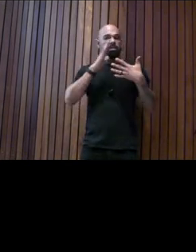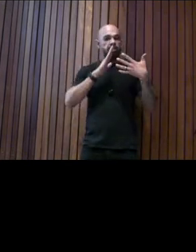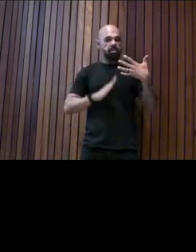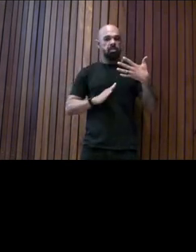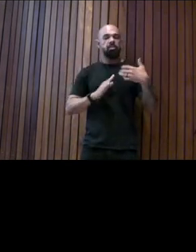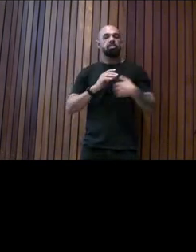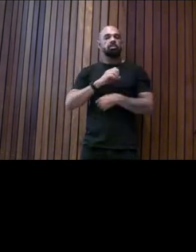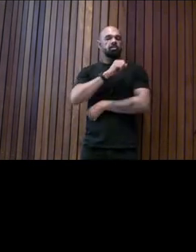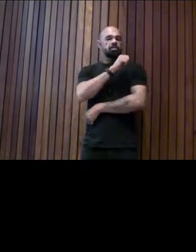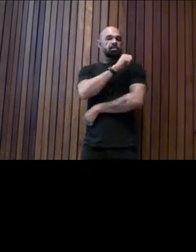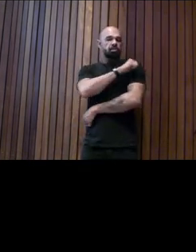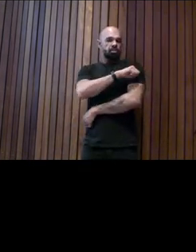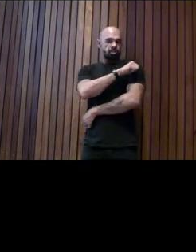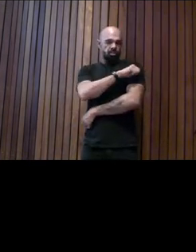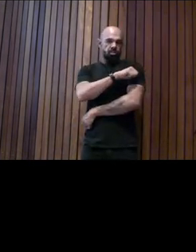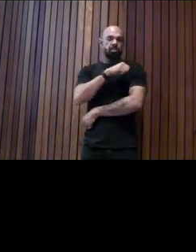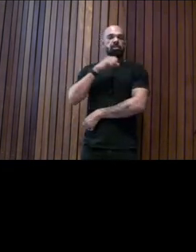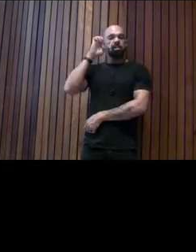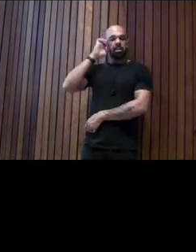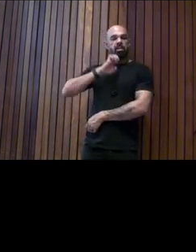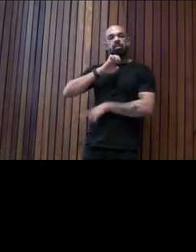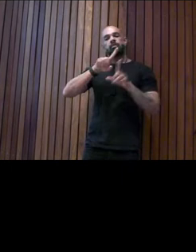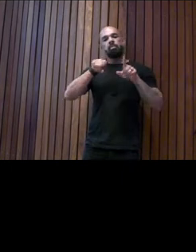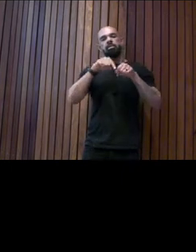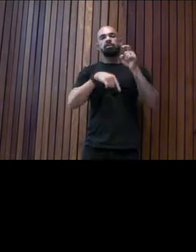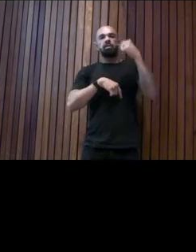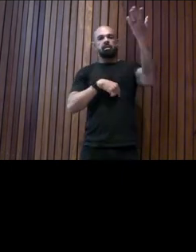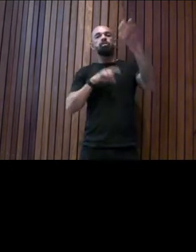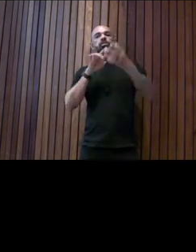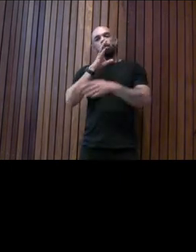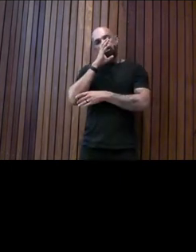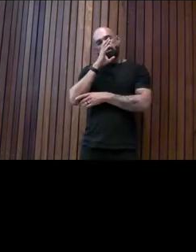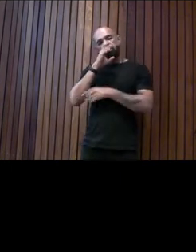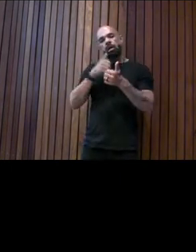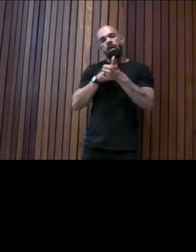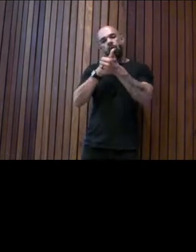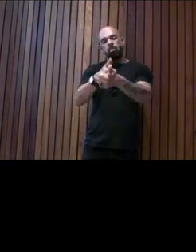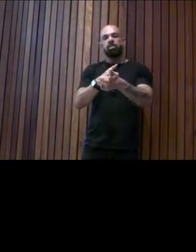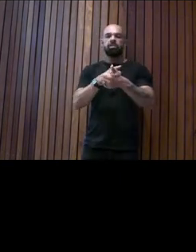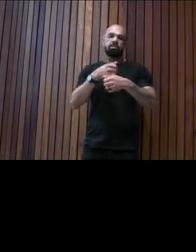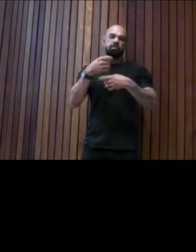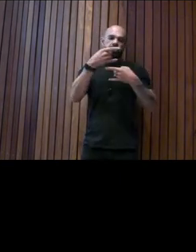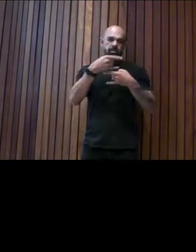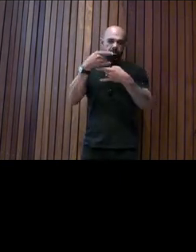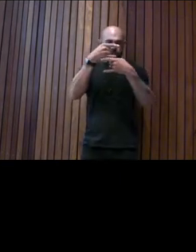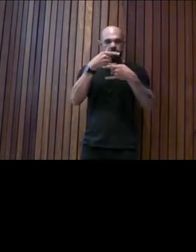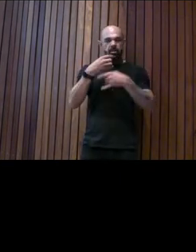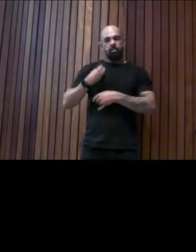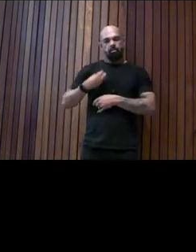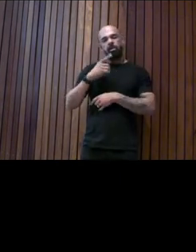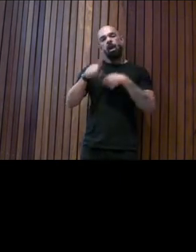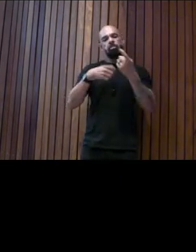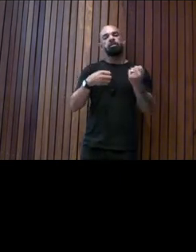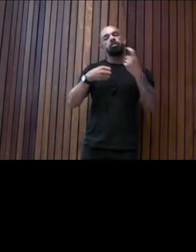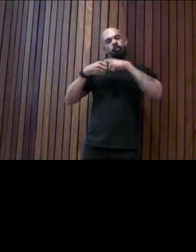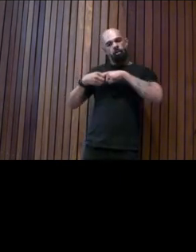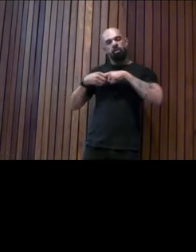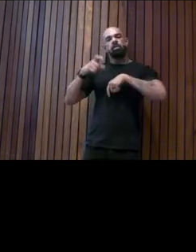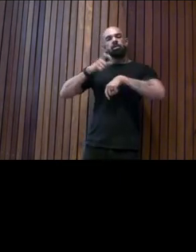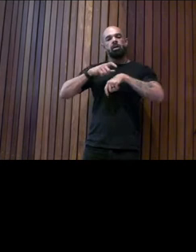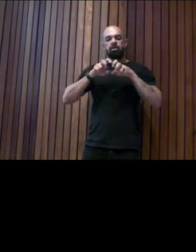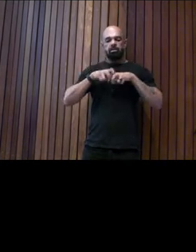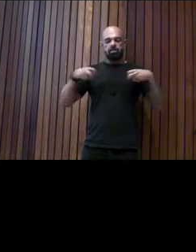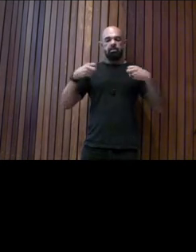Sheila e Edésio, eles vão para uma sala lateral e só vão ficar visíveis para quem está nos acompanhando na transmissão ao vivo. E aí depois eles retornam na hora da roda